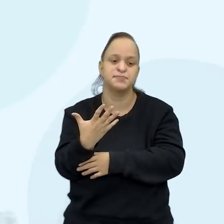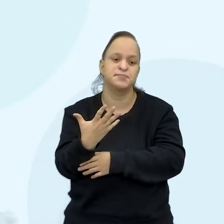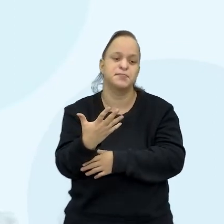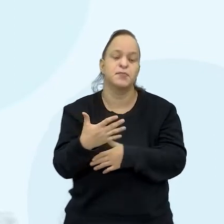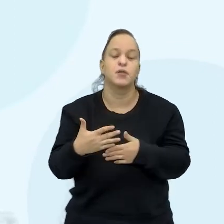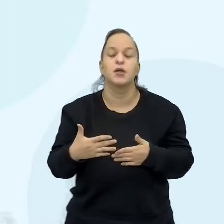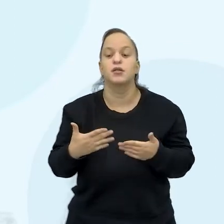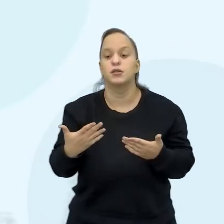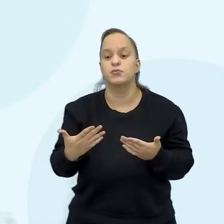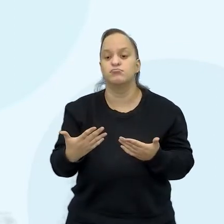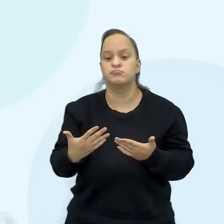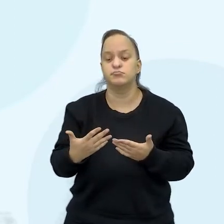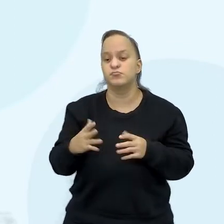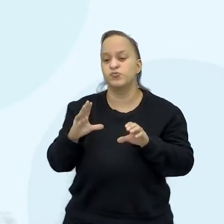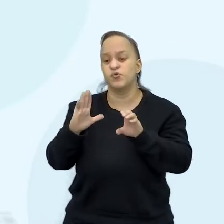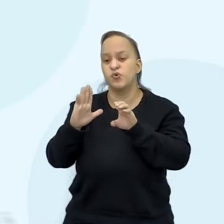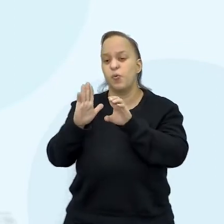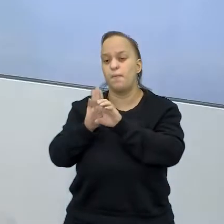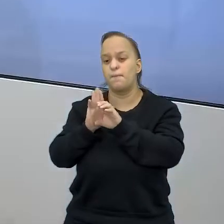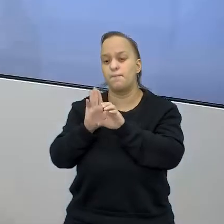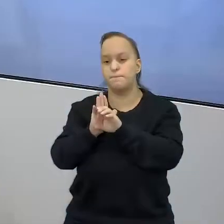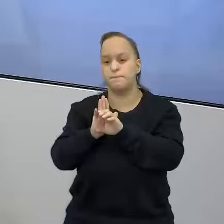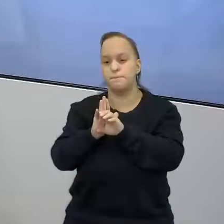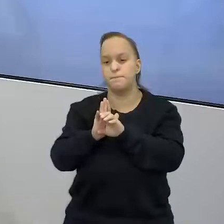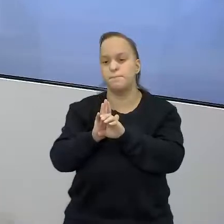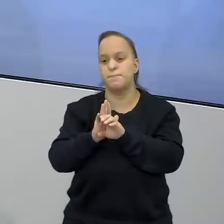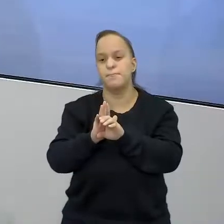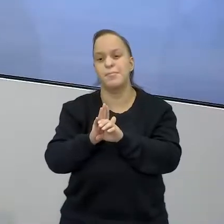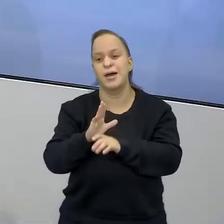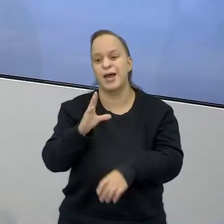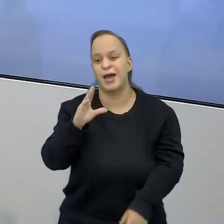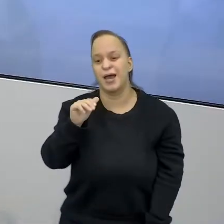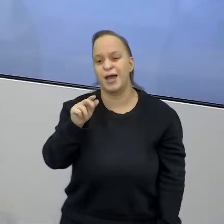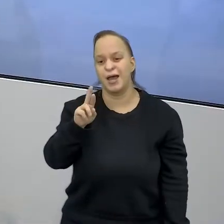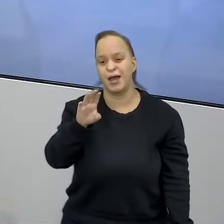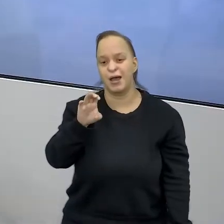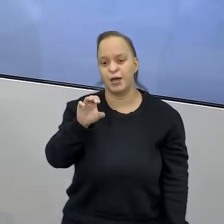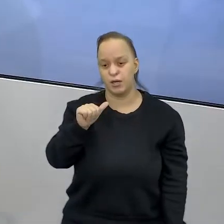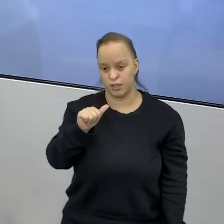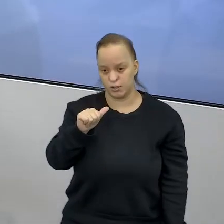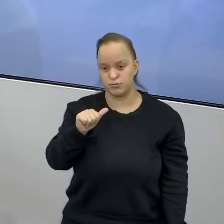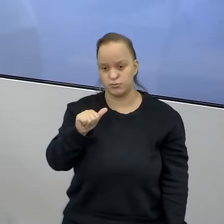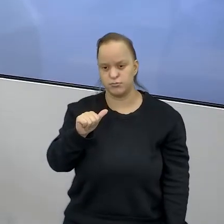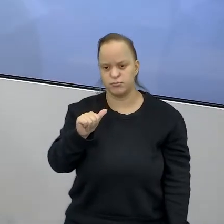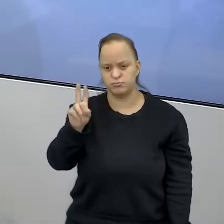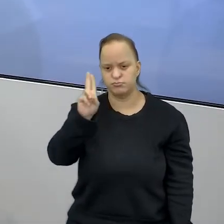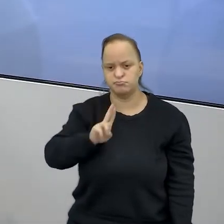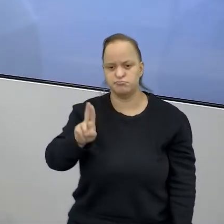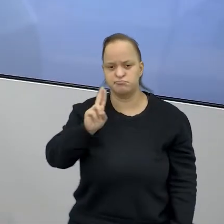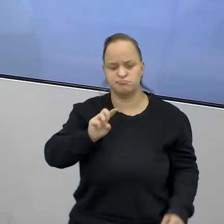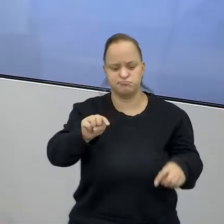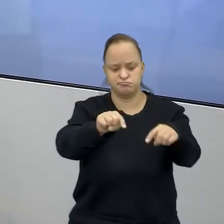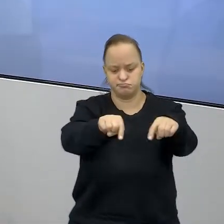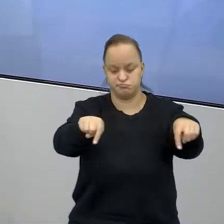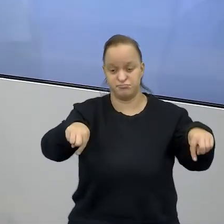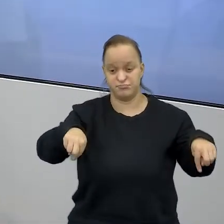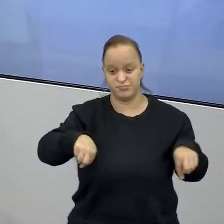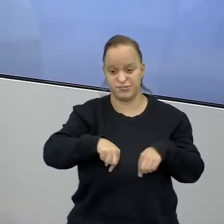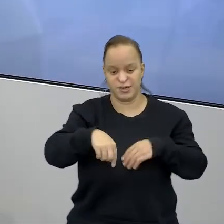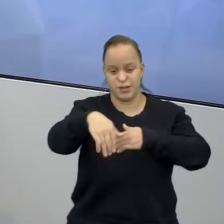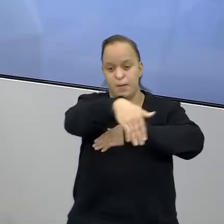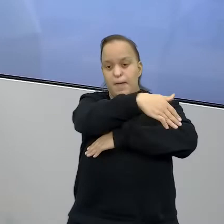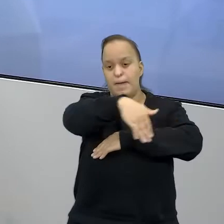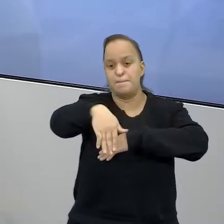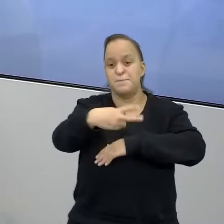conceito de área, né? Então, ó, o lote é retangular. 10 de frente por 15 de comprimento. Como